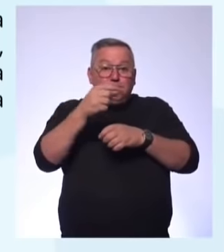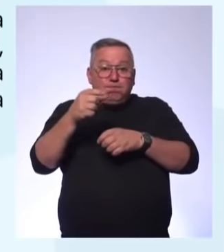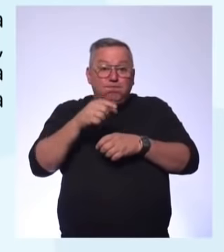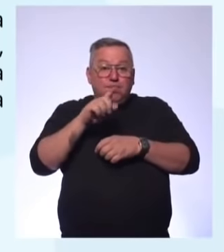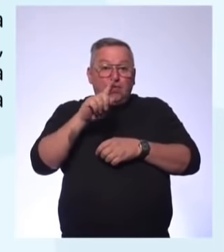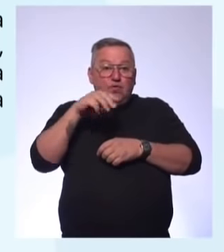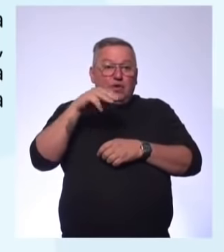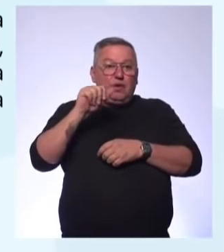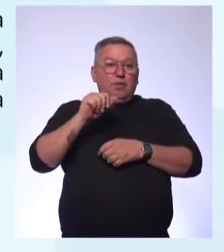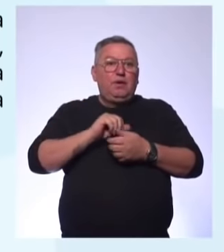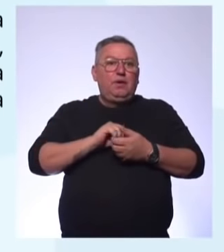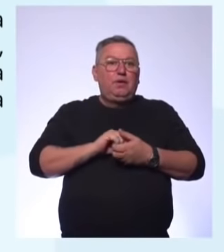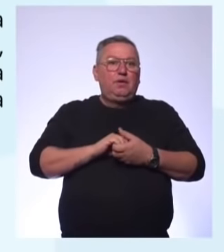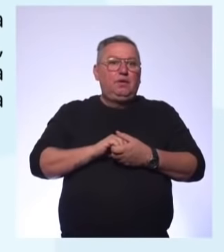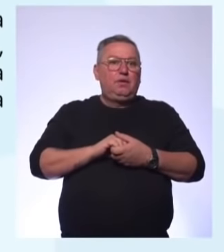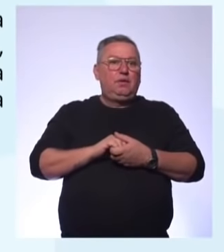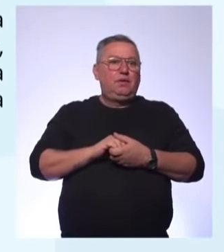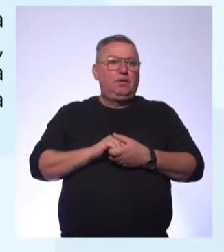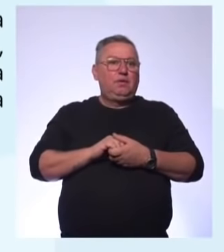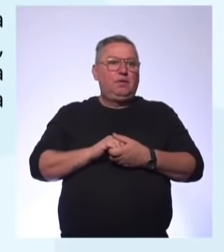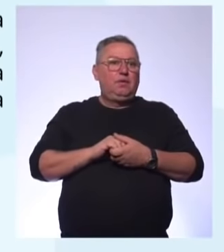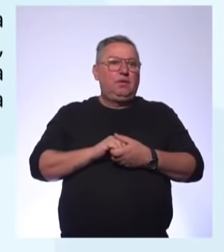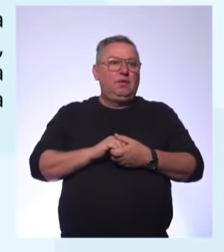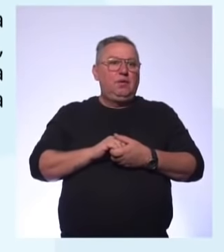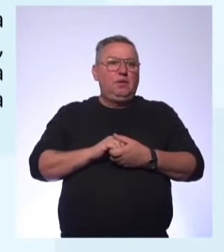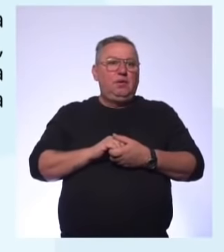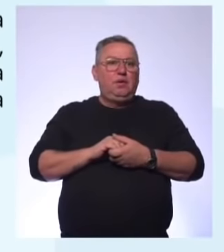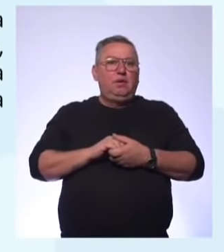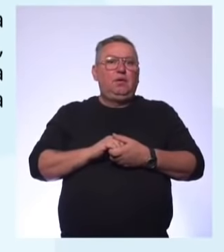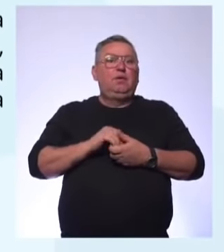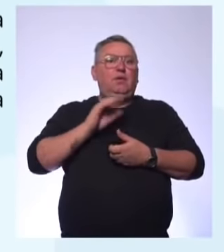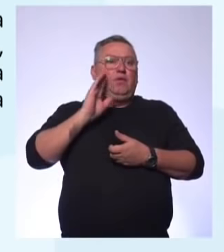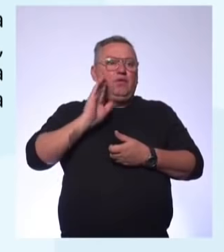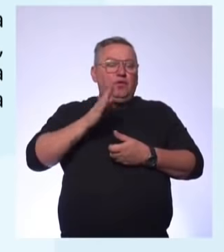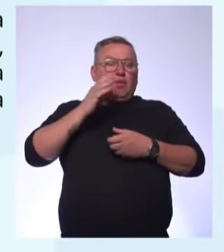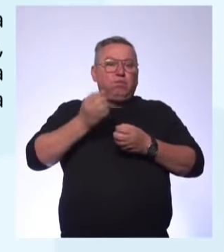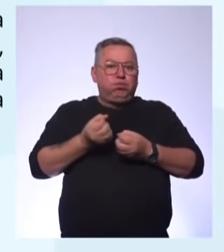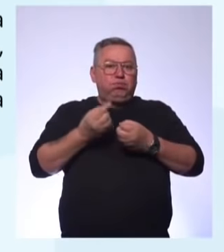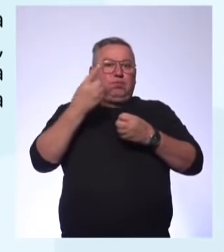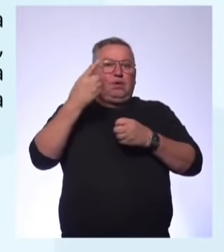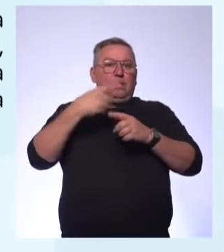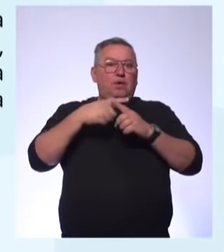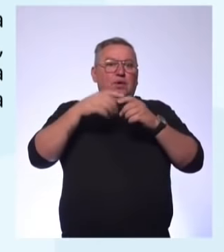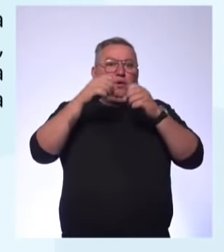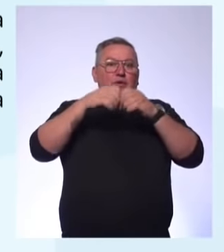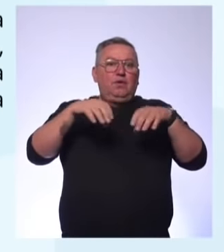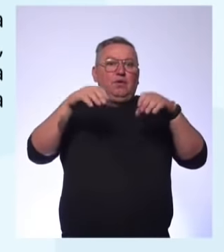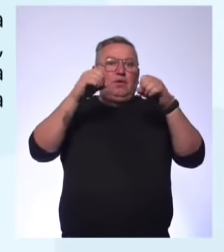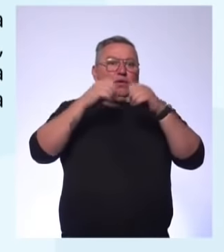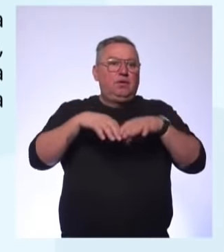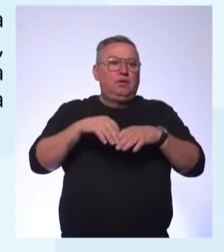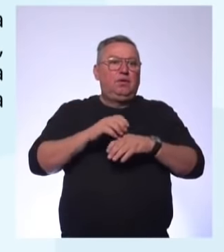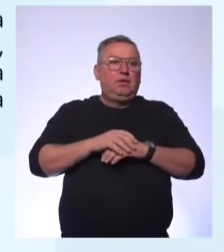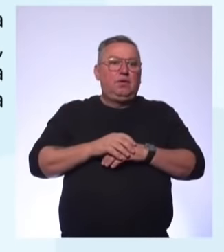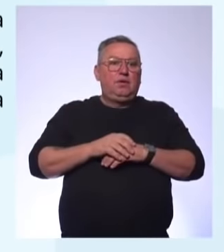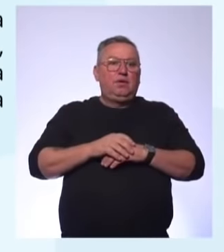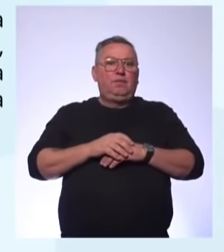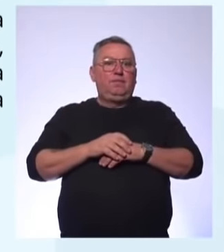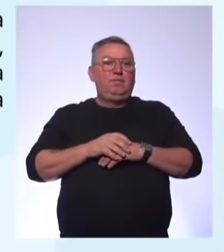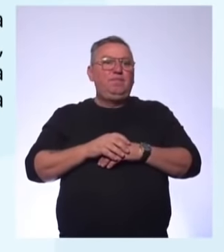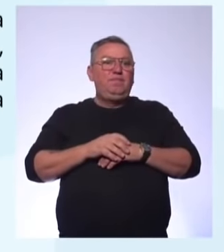alguma coisa no texto. Não, eu acho que ela já surpreendia todo mundo, porque ela colocava ovo com 3... surpreendia, eu tô lendo